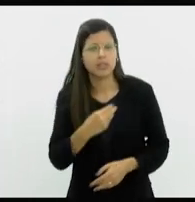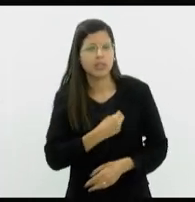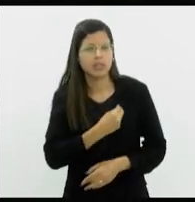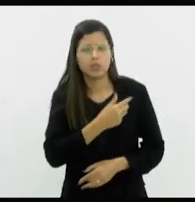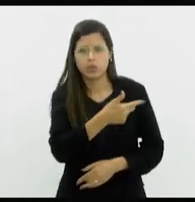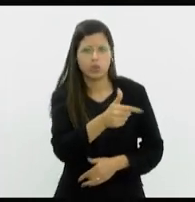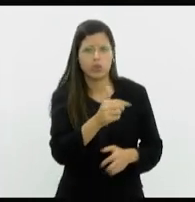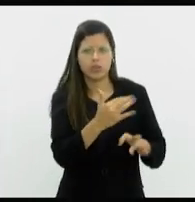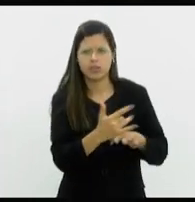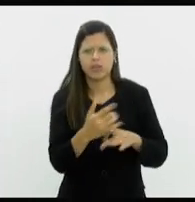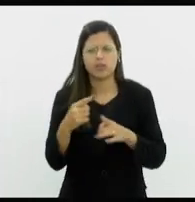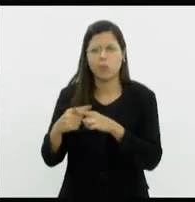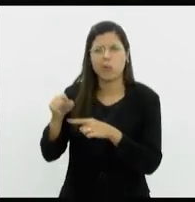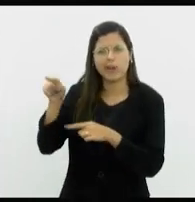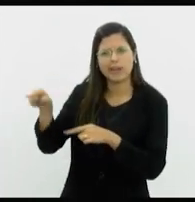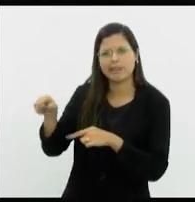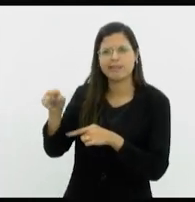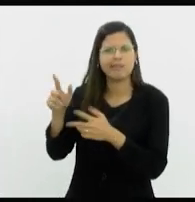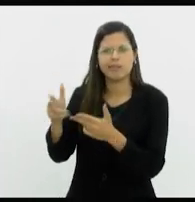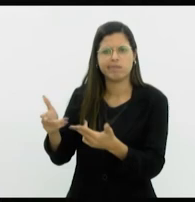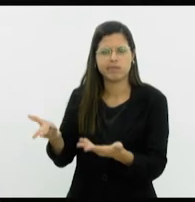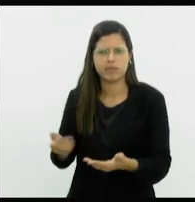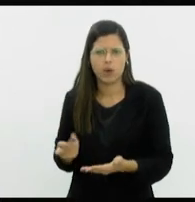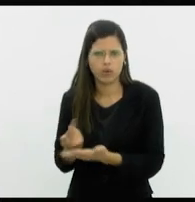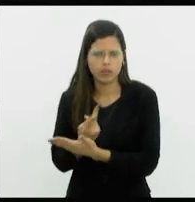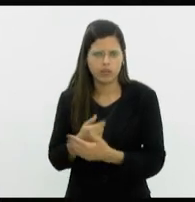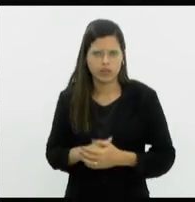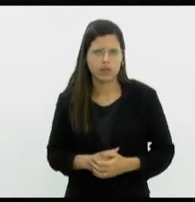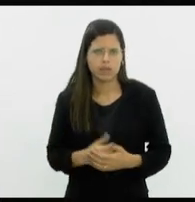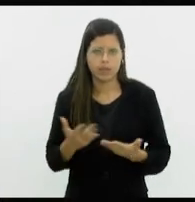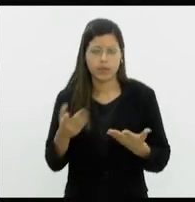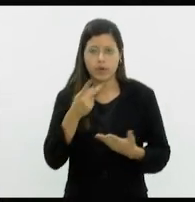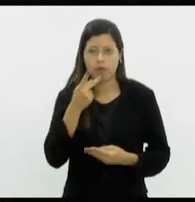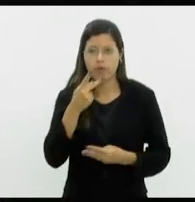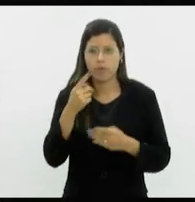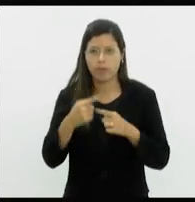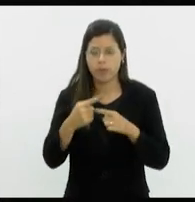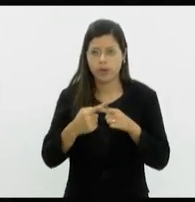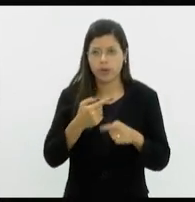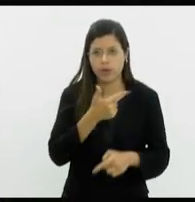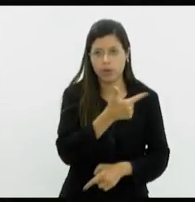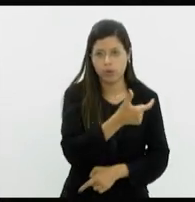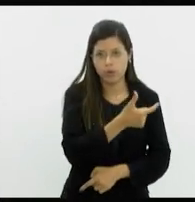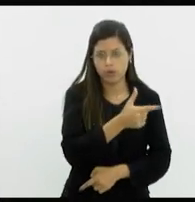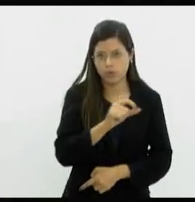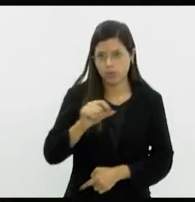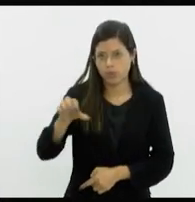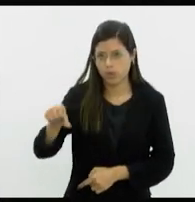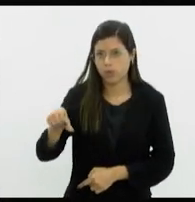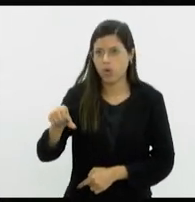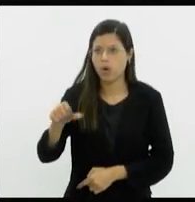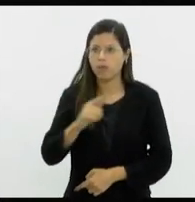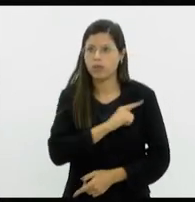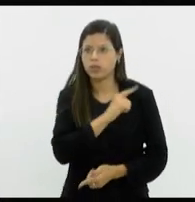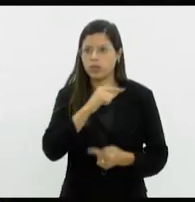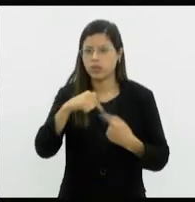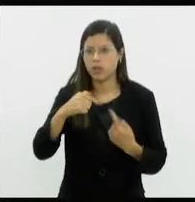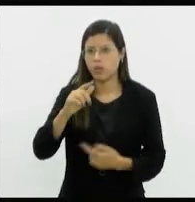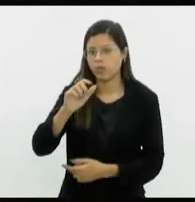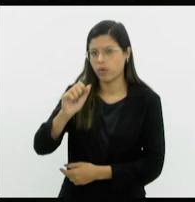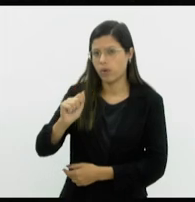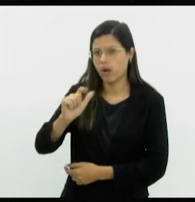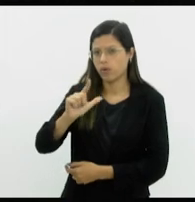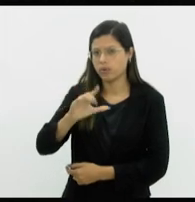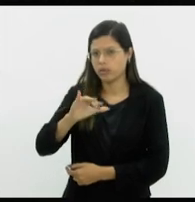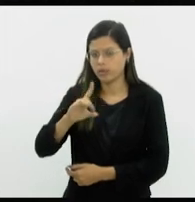Roxo tem sido dessa forma? Eu quero dizer isso porque lá em 2009, a gestão do Alcides Rolim, depois de